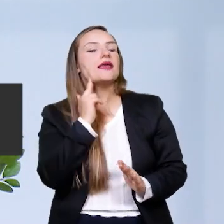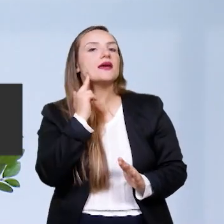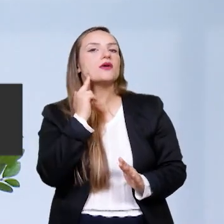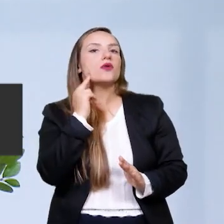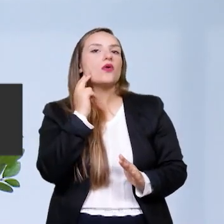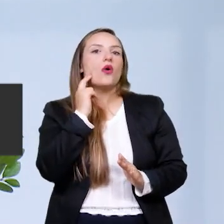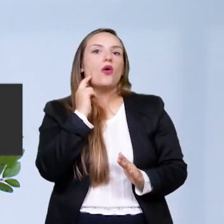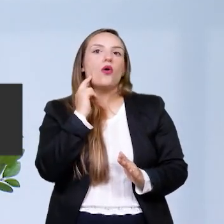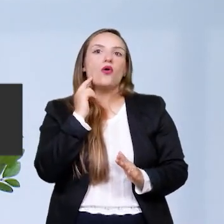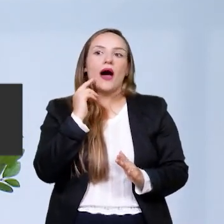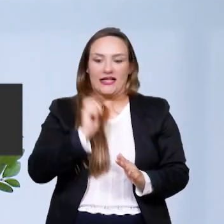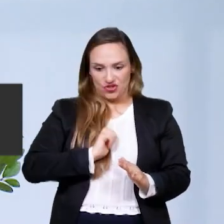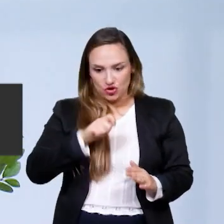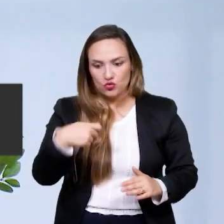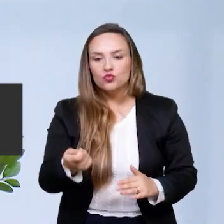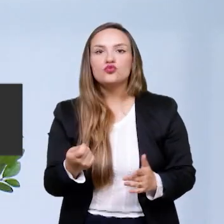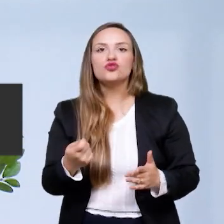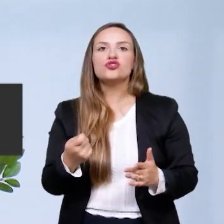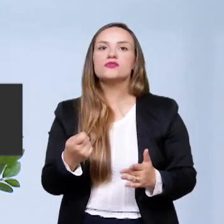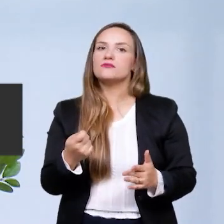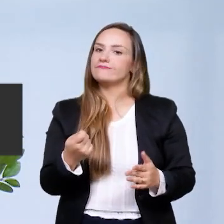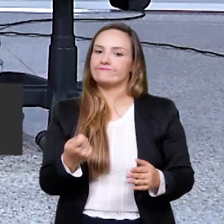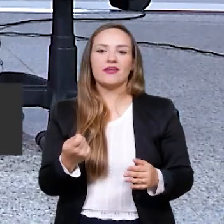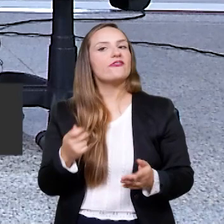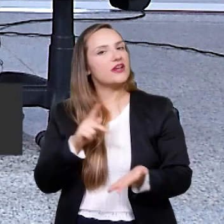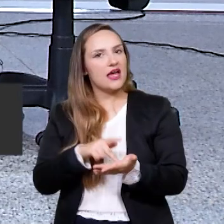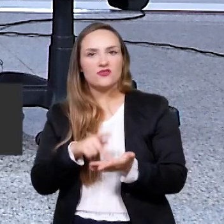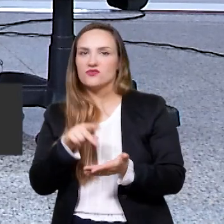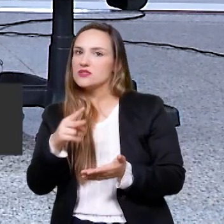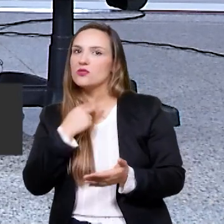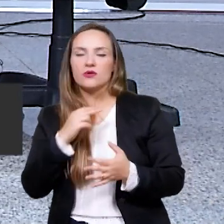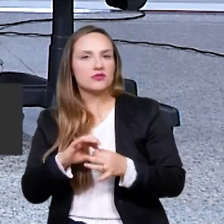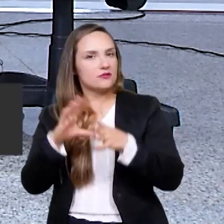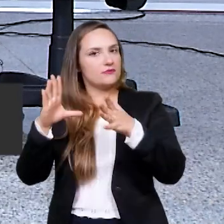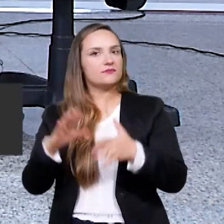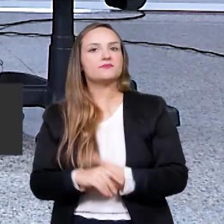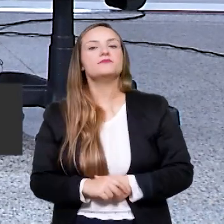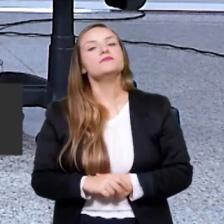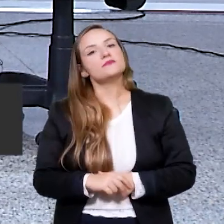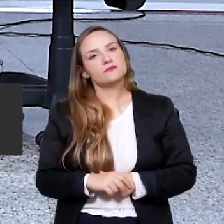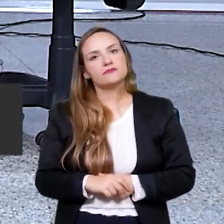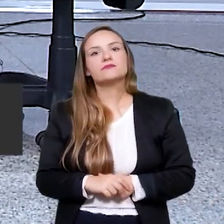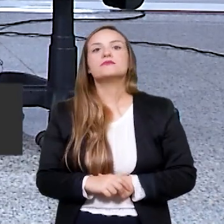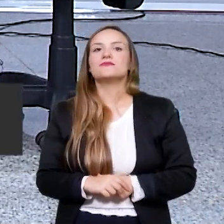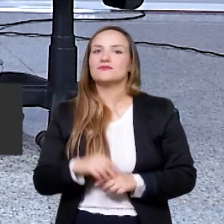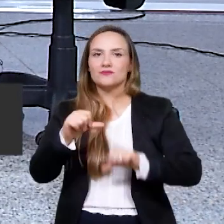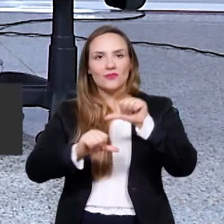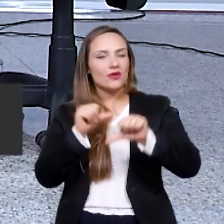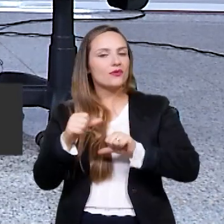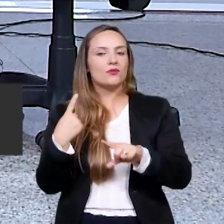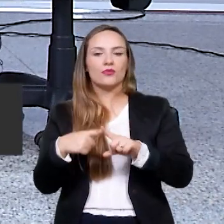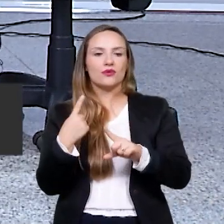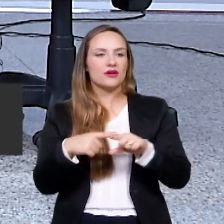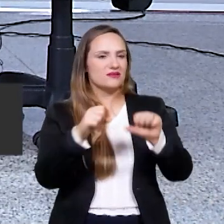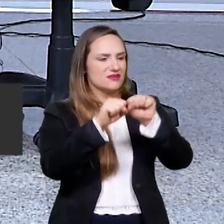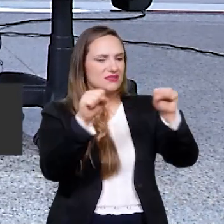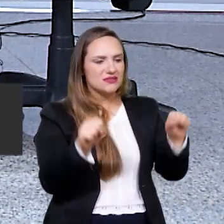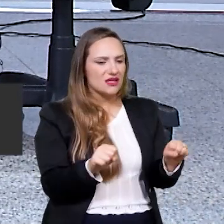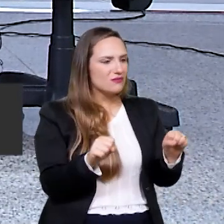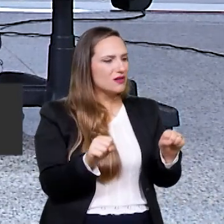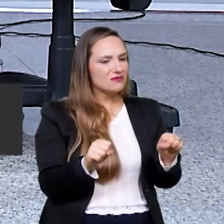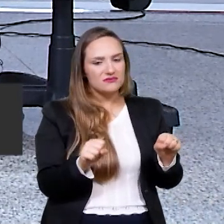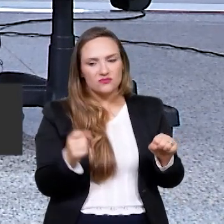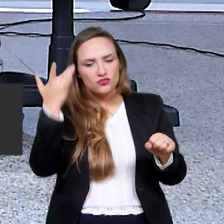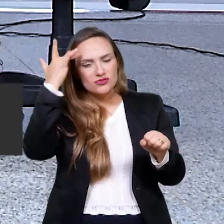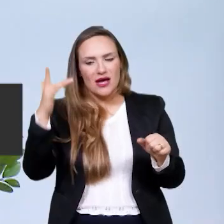um tipo de racismo ou injúria racial, que muitas vezes Aí a nomenclatura na hora do registro... O sistema não consegue identificar a nomenclatura, diferença de